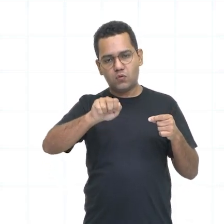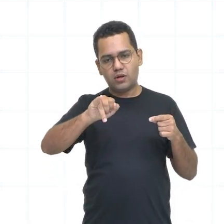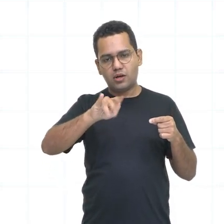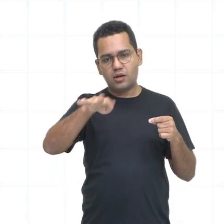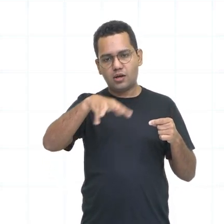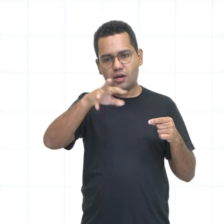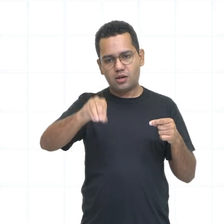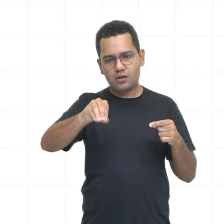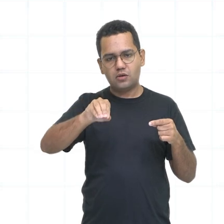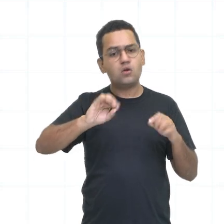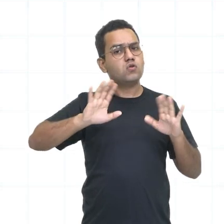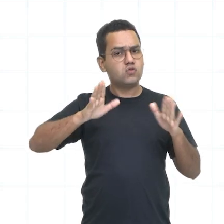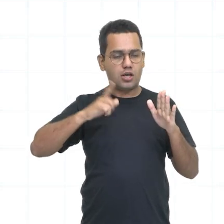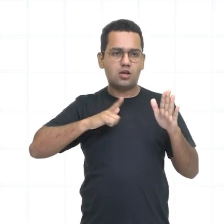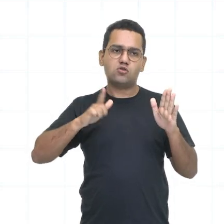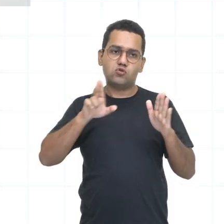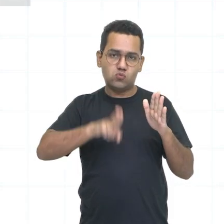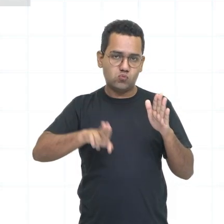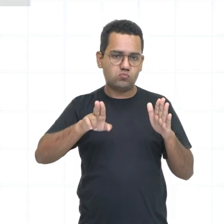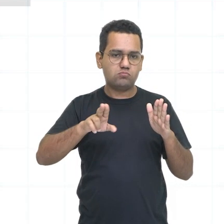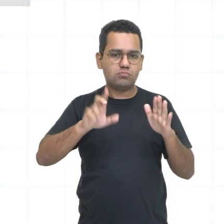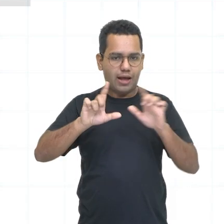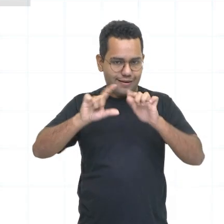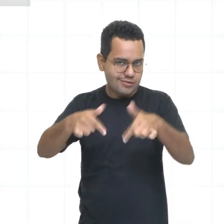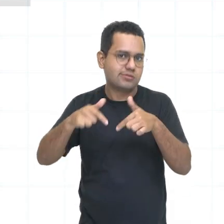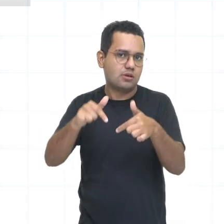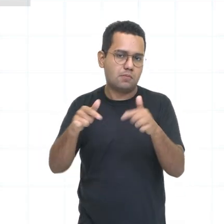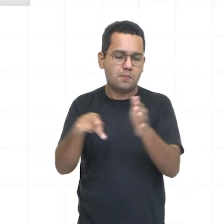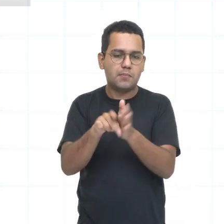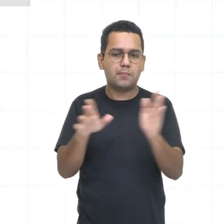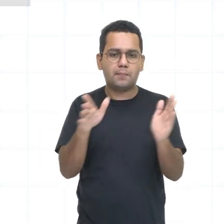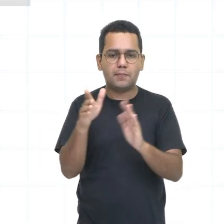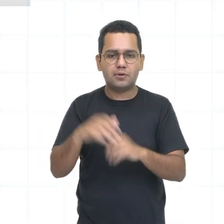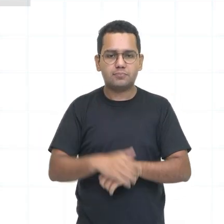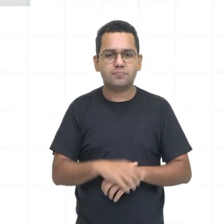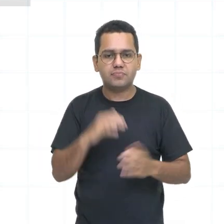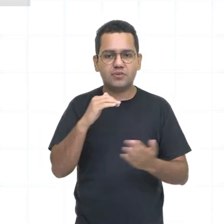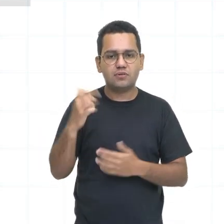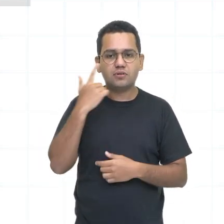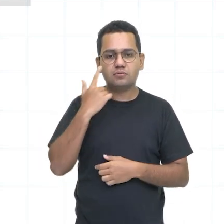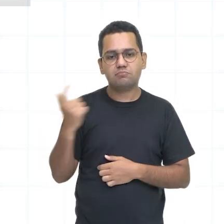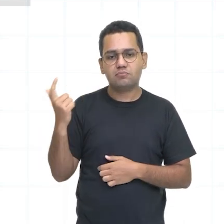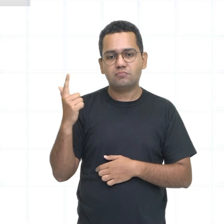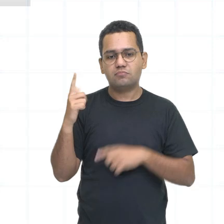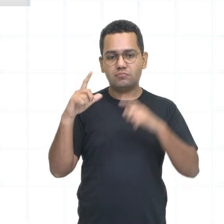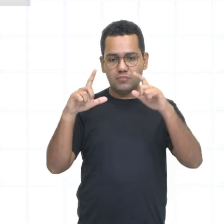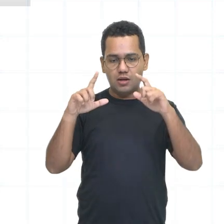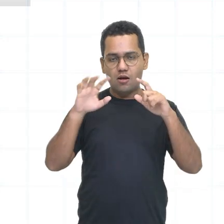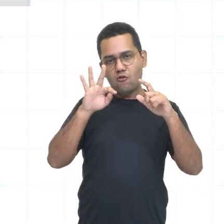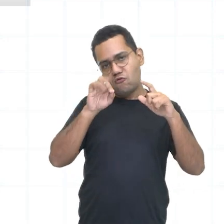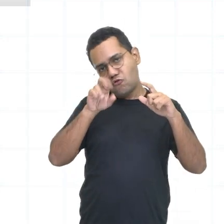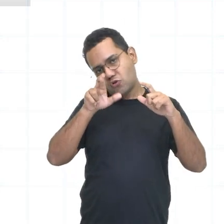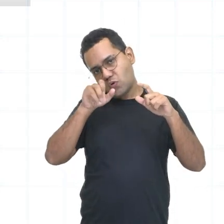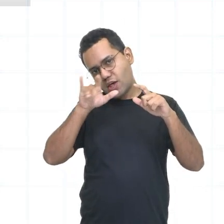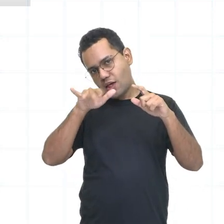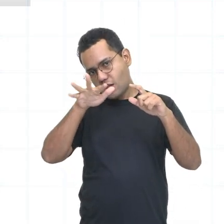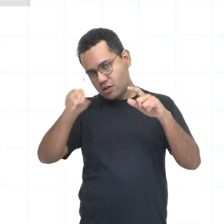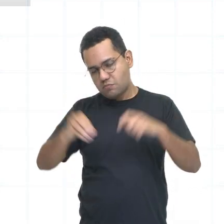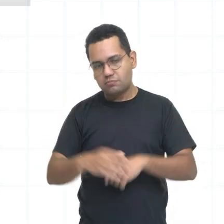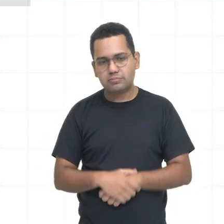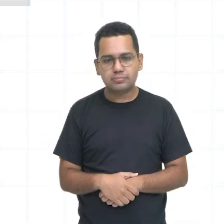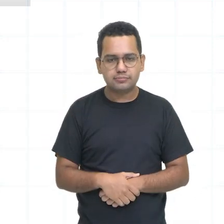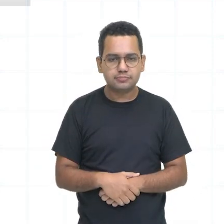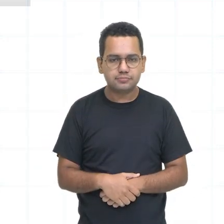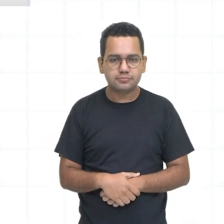já praticado durante aquele período. E a gente vai mostrar para vocês uma imagem do fotorrealismo. Ou seja, o fotorrealismo ele não